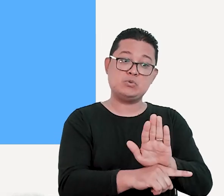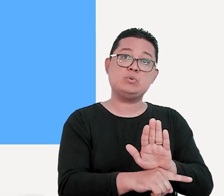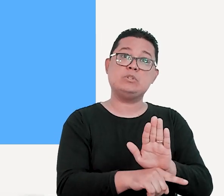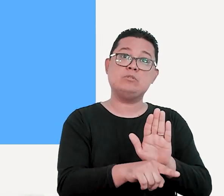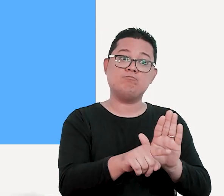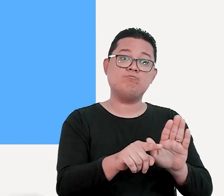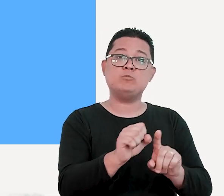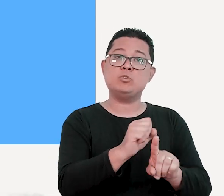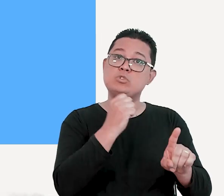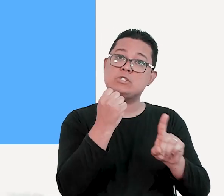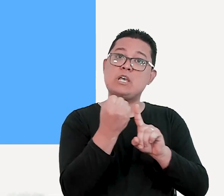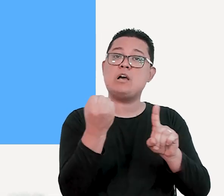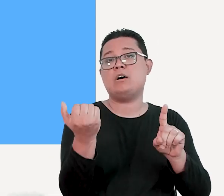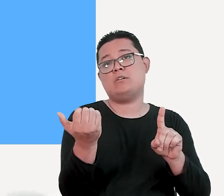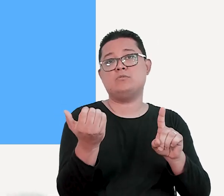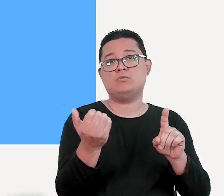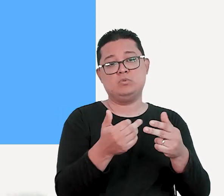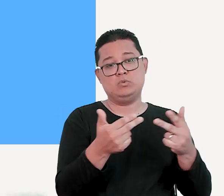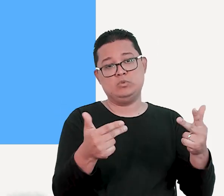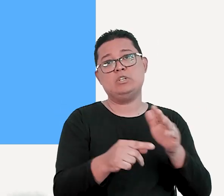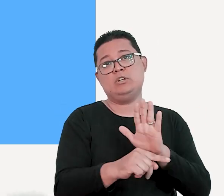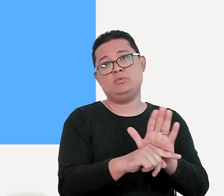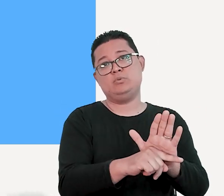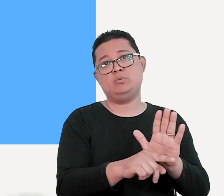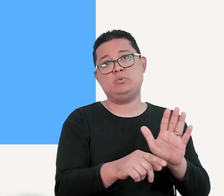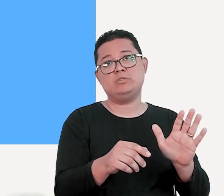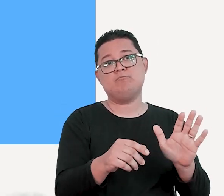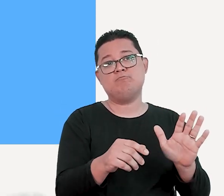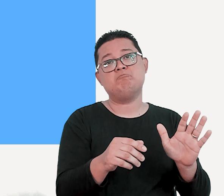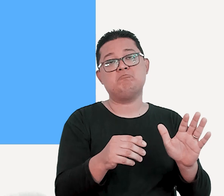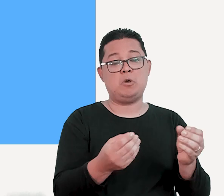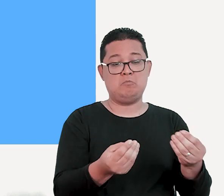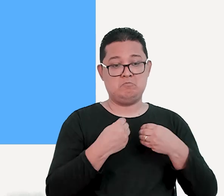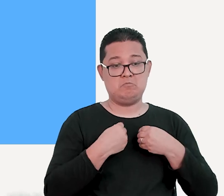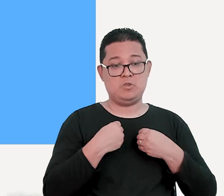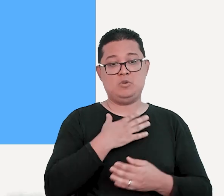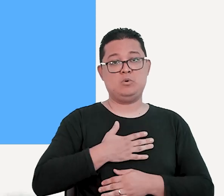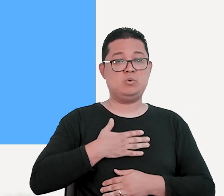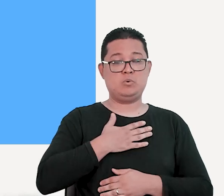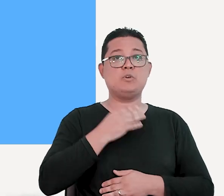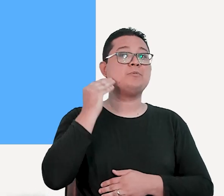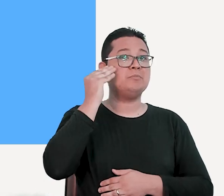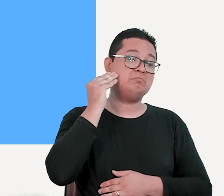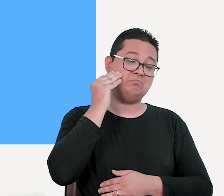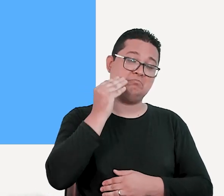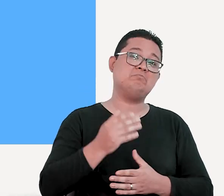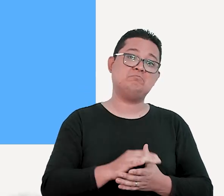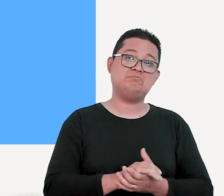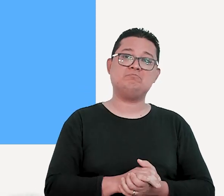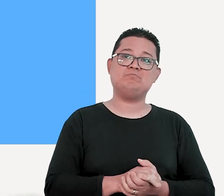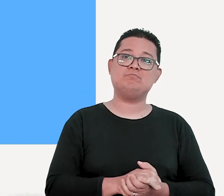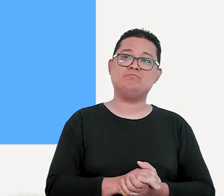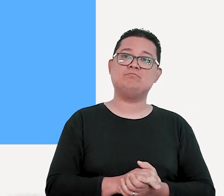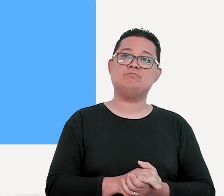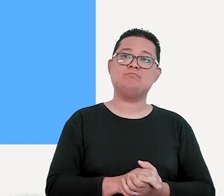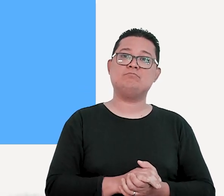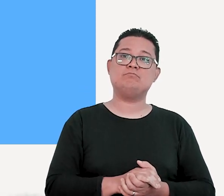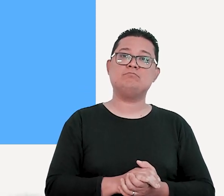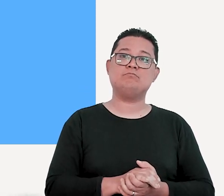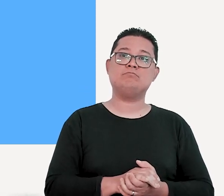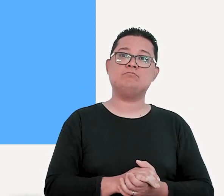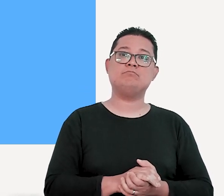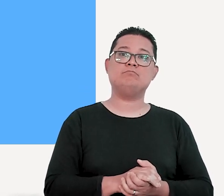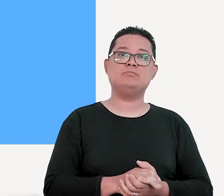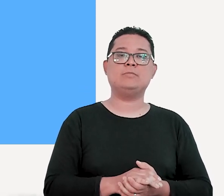você apoia, né? Não deixa de ser uma forma também de ter essa experiência, né? Eu posso dar um parêntese só nisso